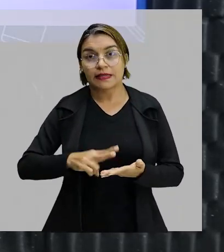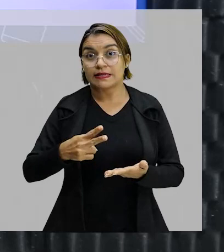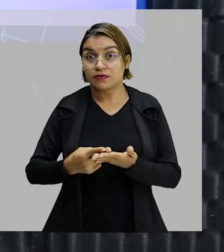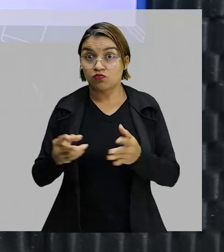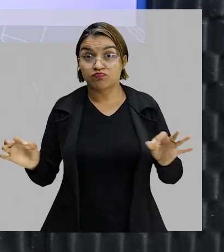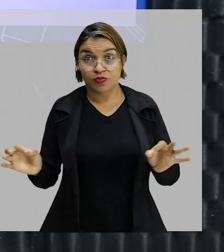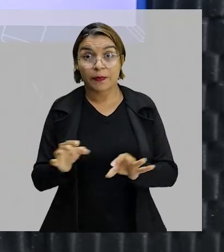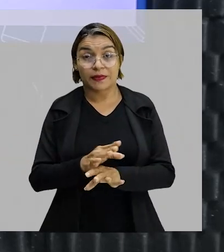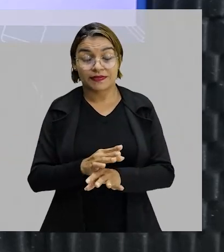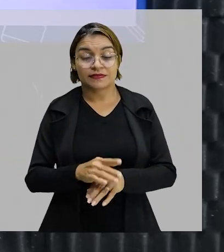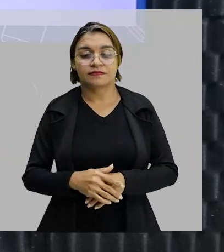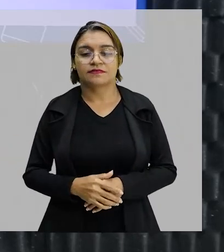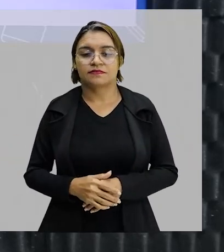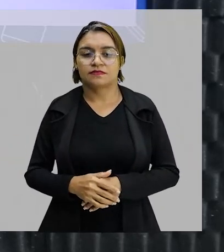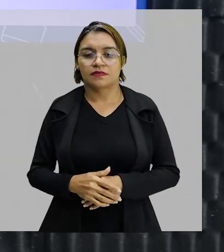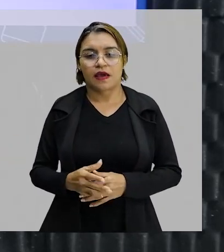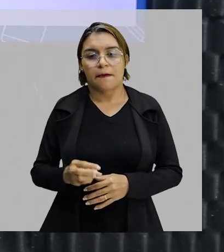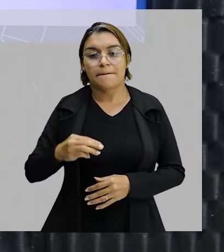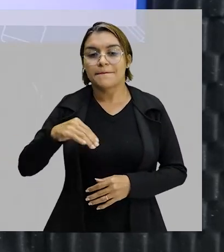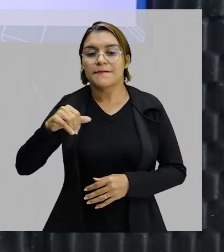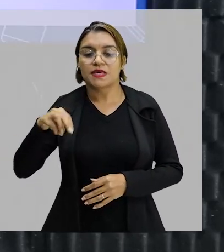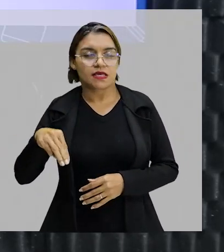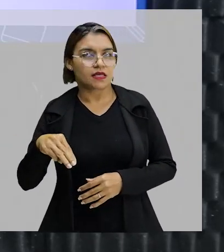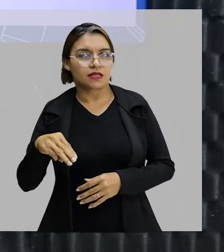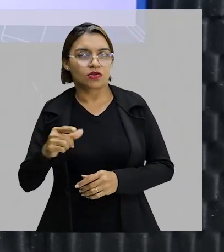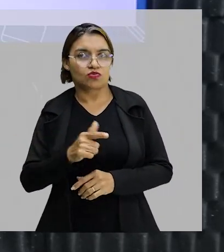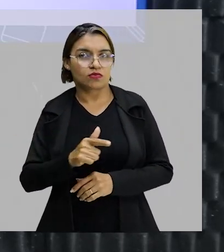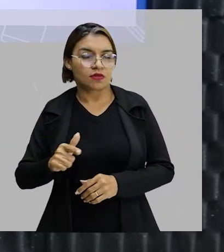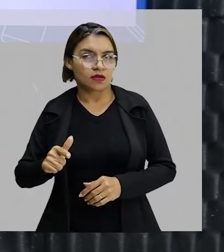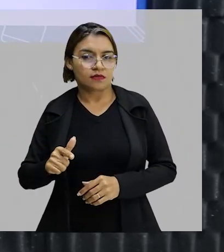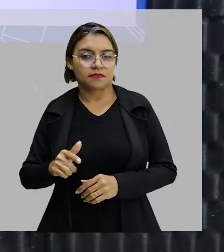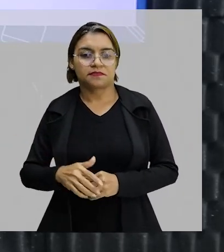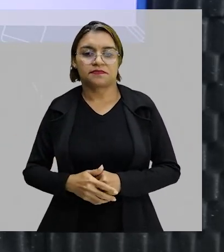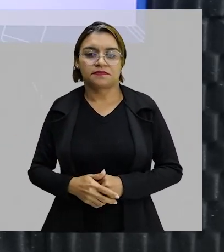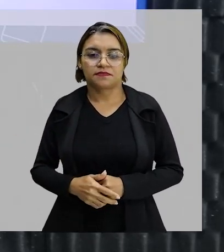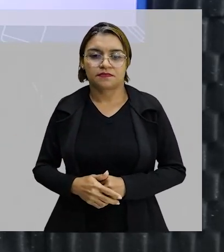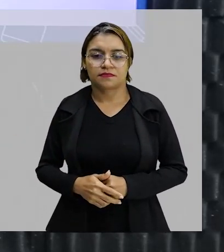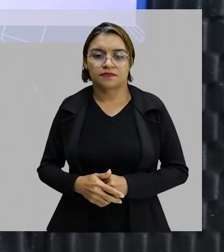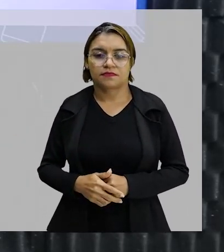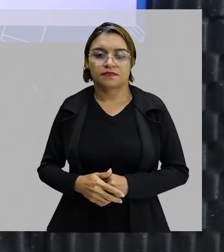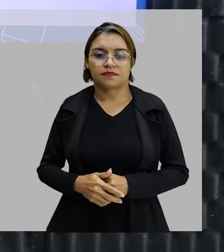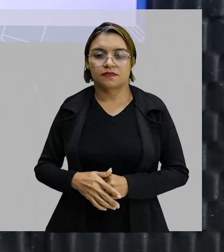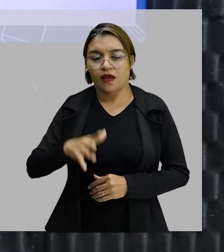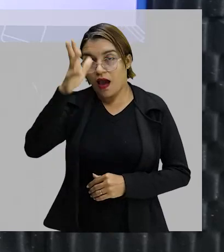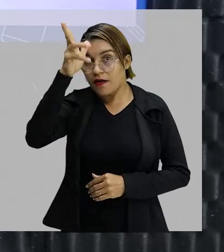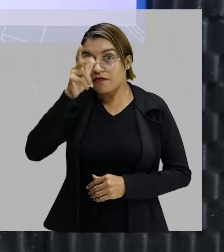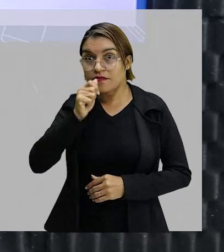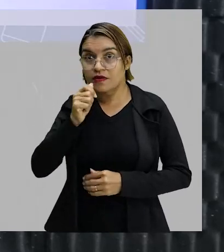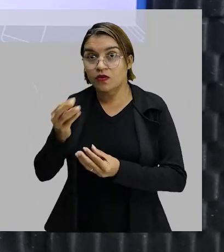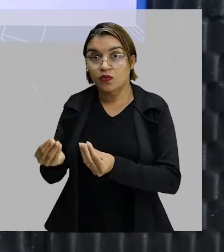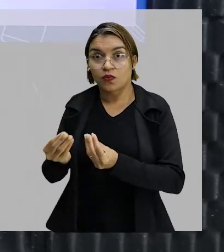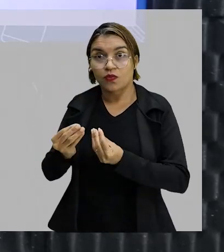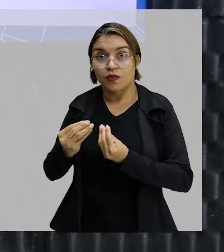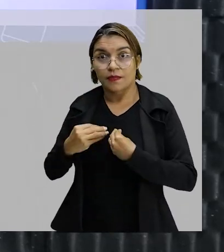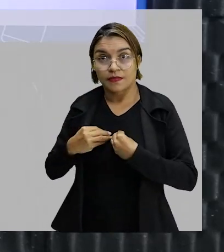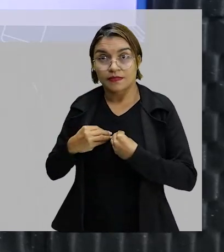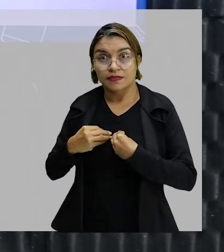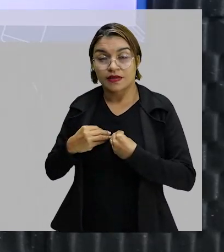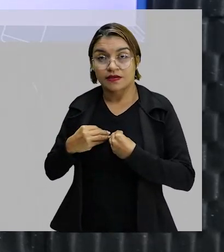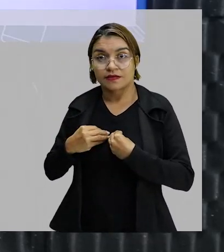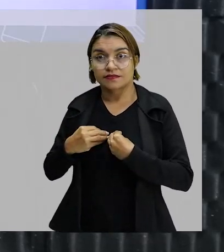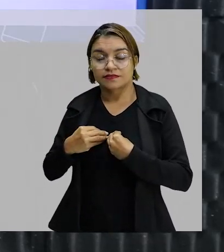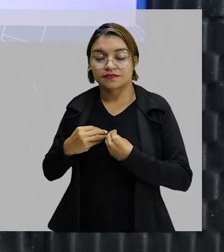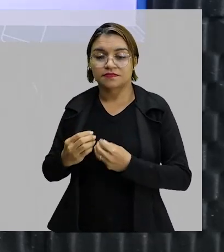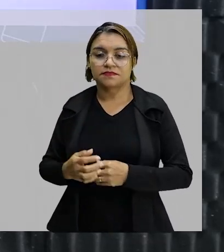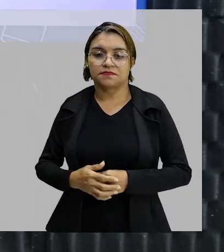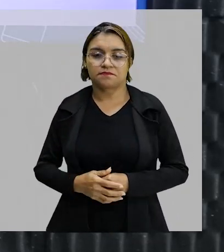completa, tá? Não tem o para mim ali, mas né? Me trae um pollo assado. O me tá bem aqui no